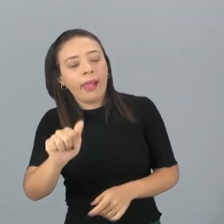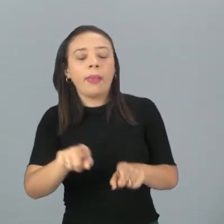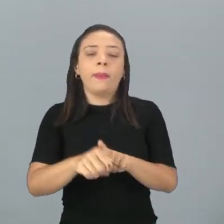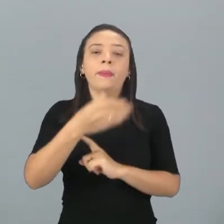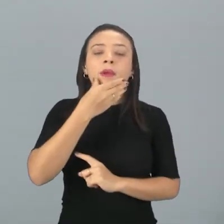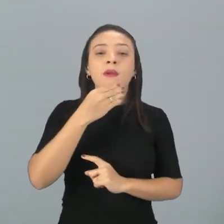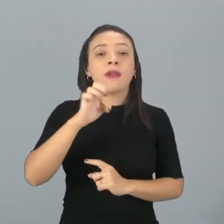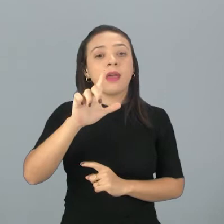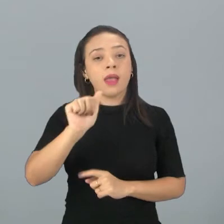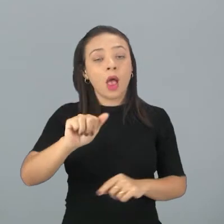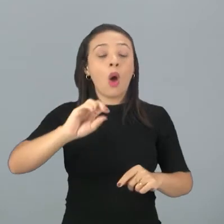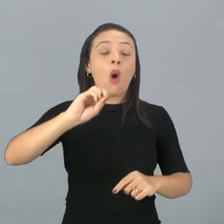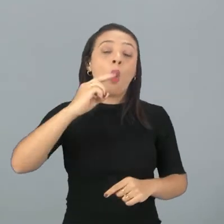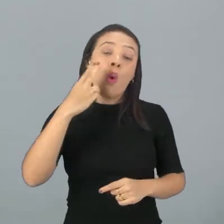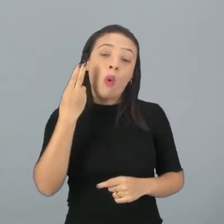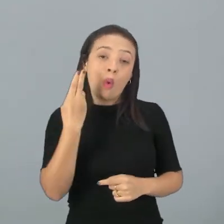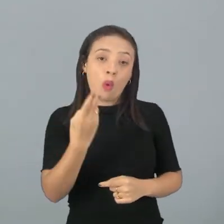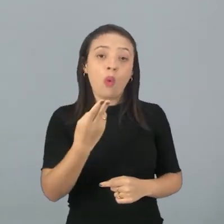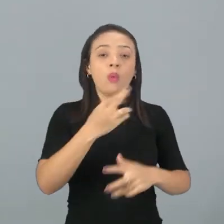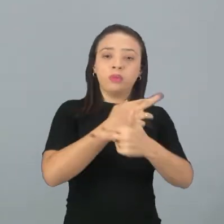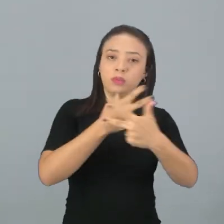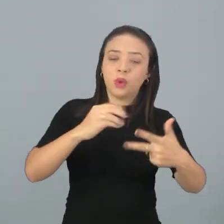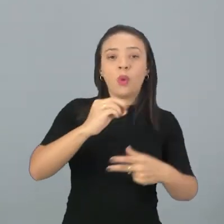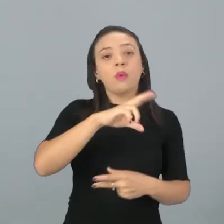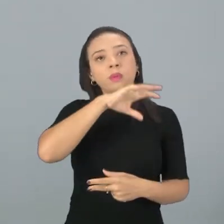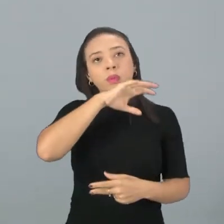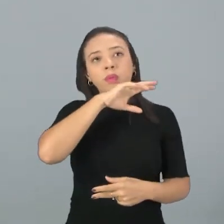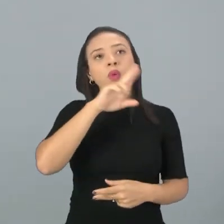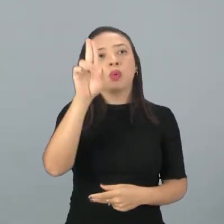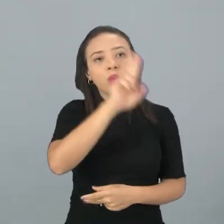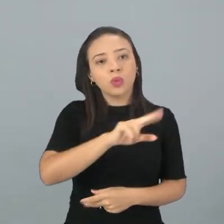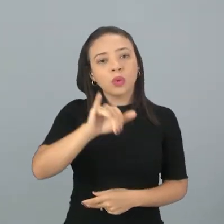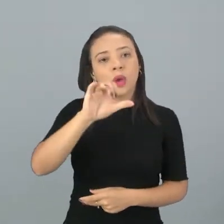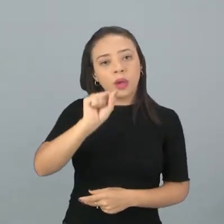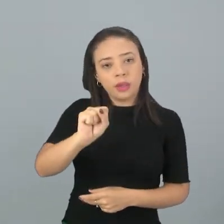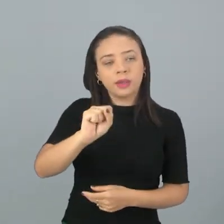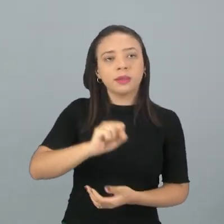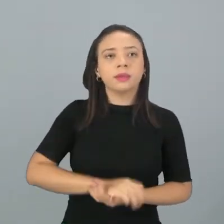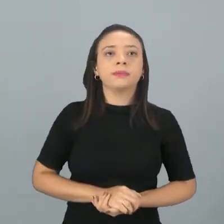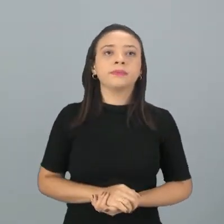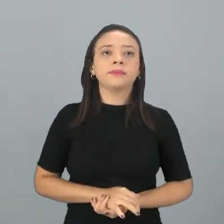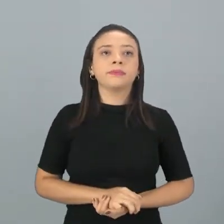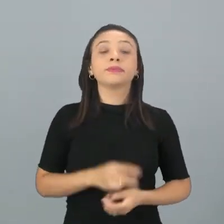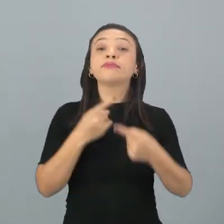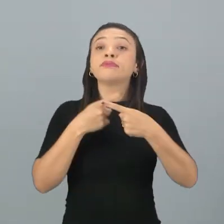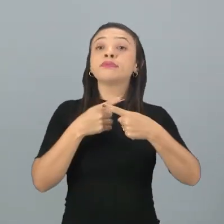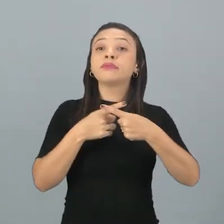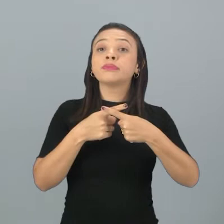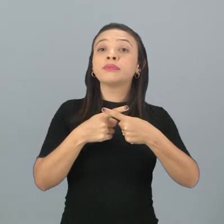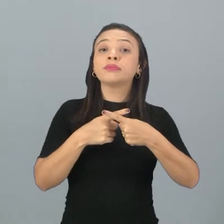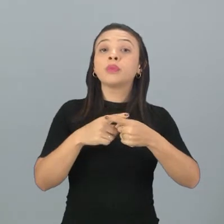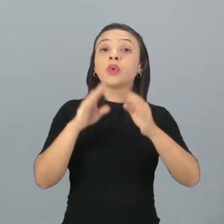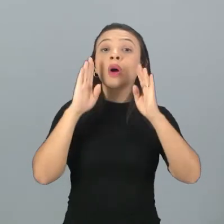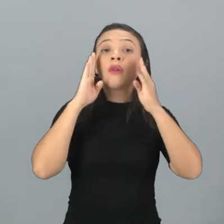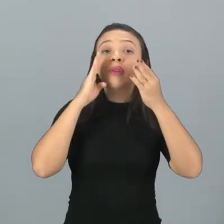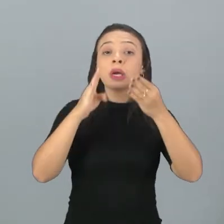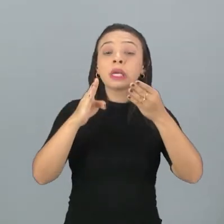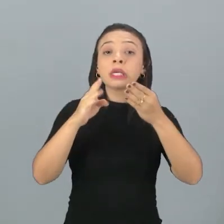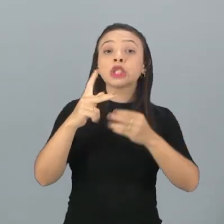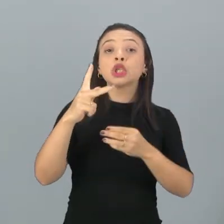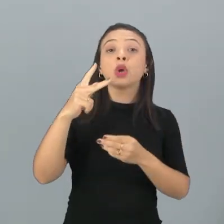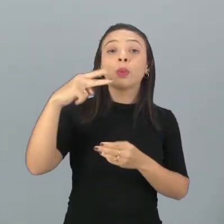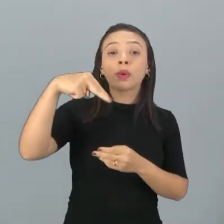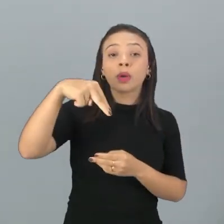quando você estiver falando sobre animais ou objetos, a gente vai usar o is como conjugação do verbo to be. Por quê? Porque eles são referentes ao pronome